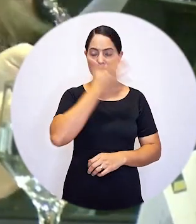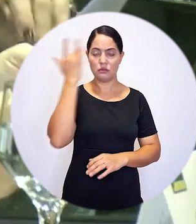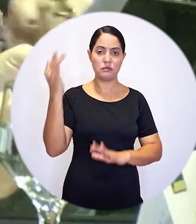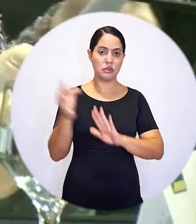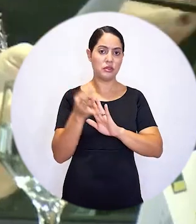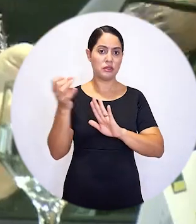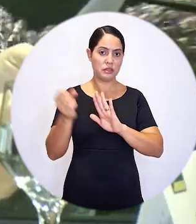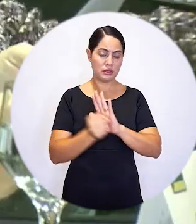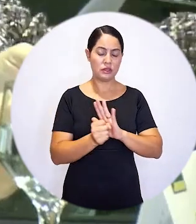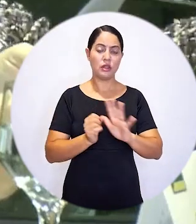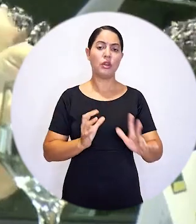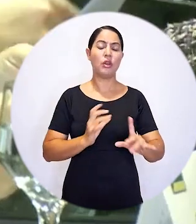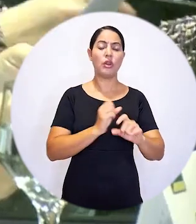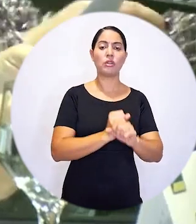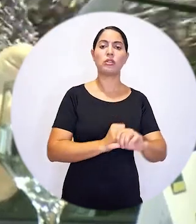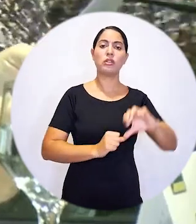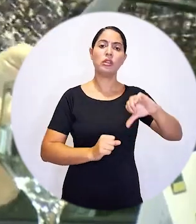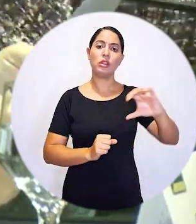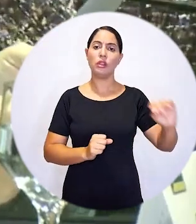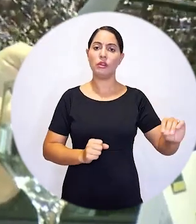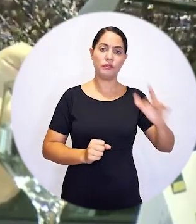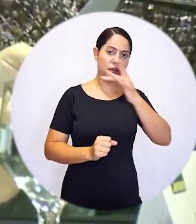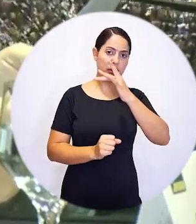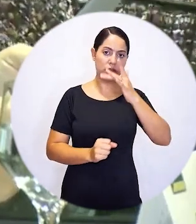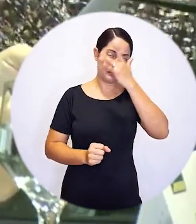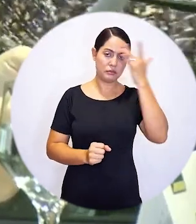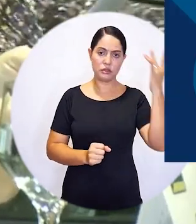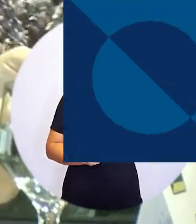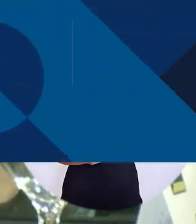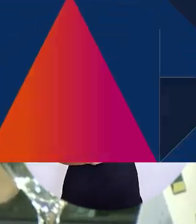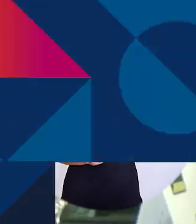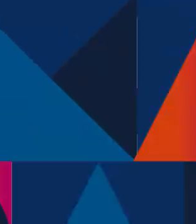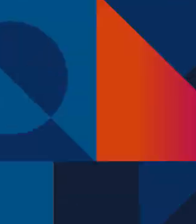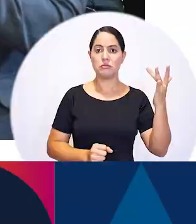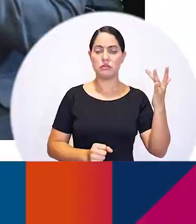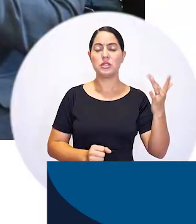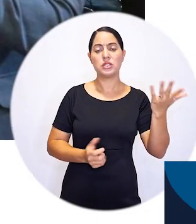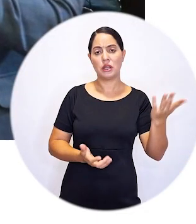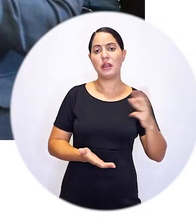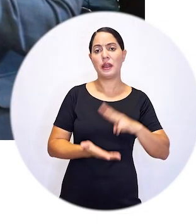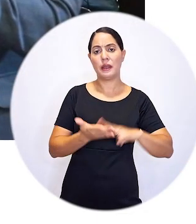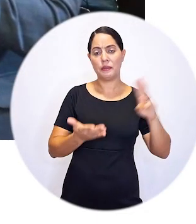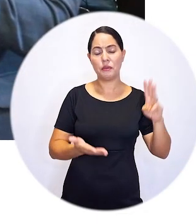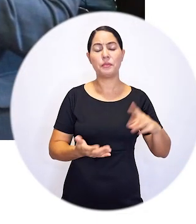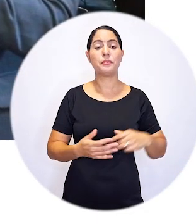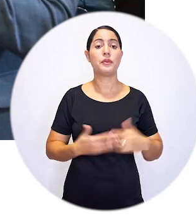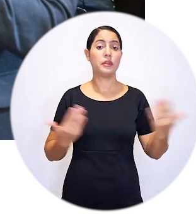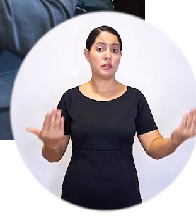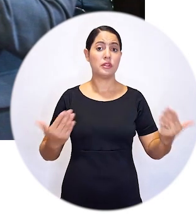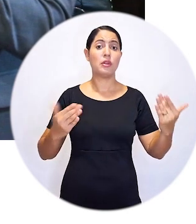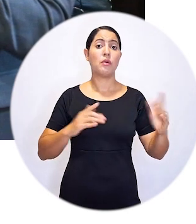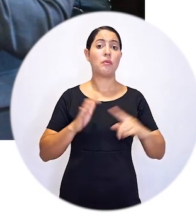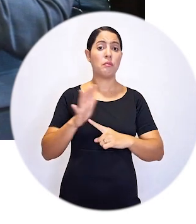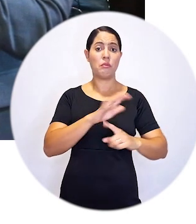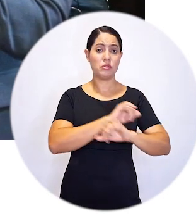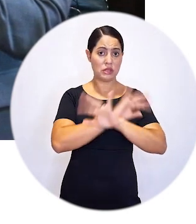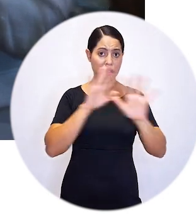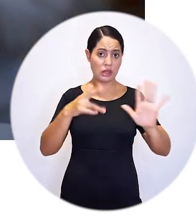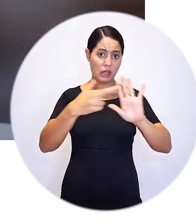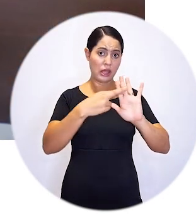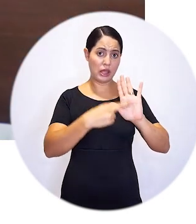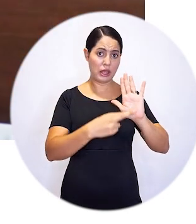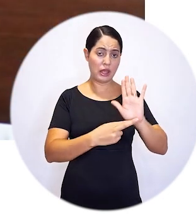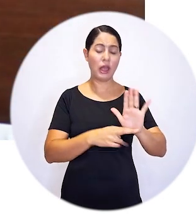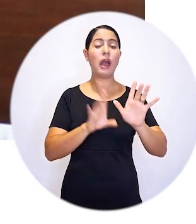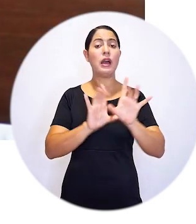membro por grupo completo de 3.000 inscritos, até o total de 90 membros. Assim, atendendo ao princípio democrático,